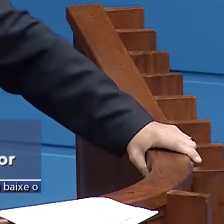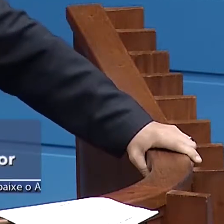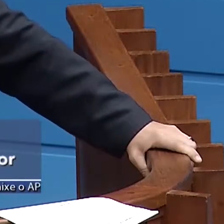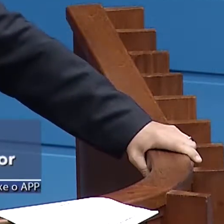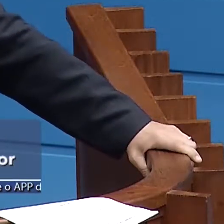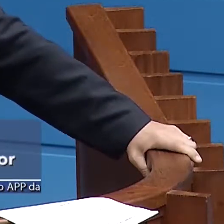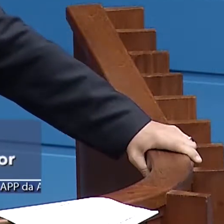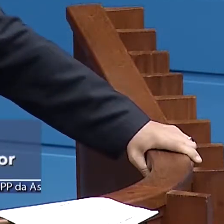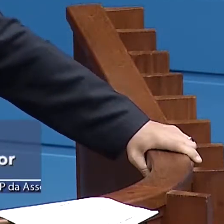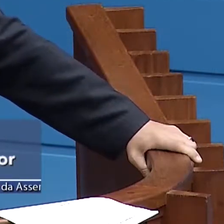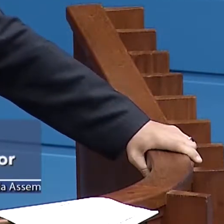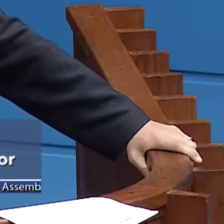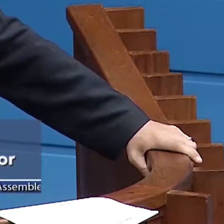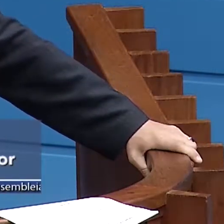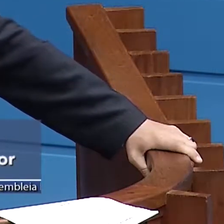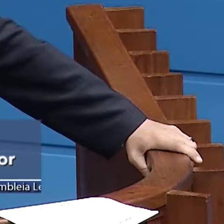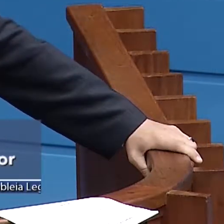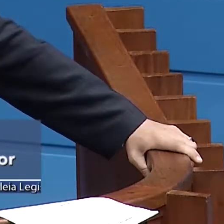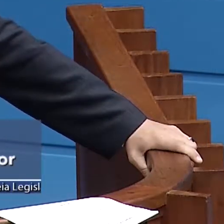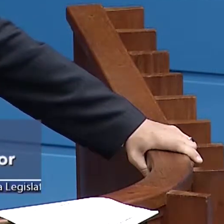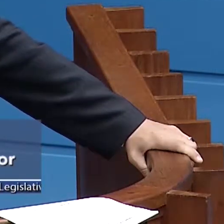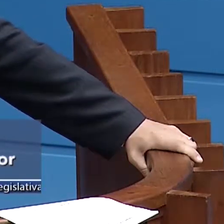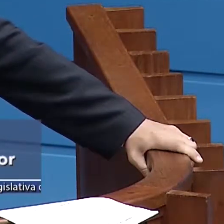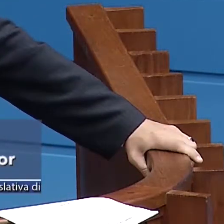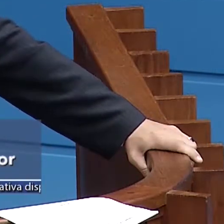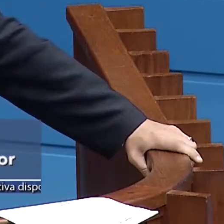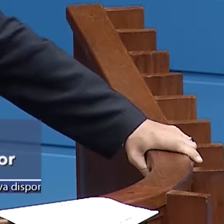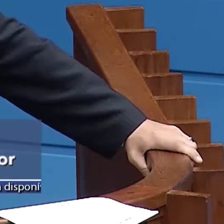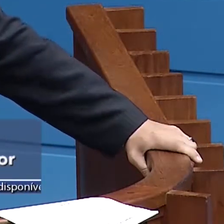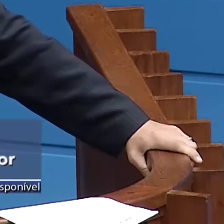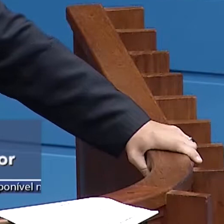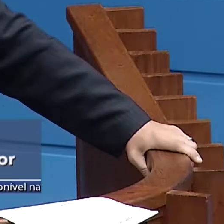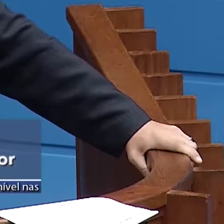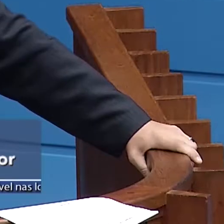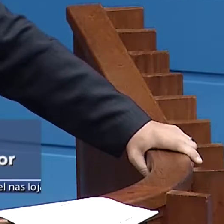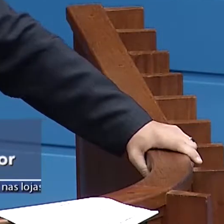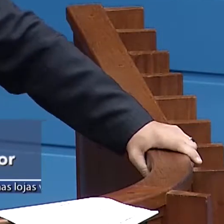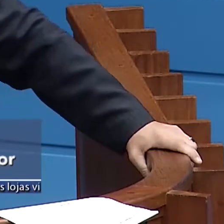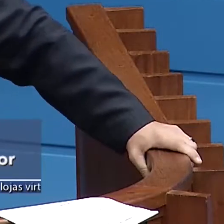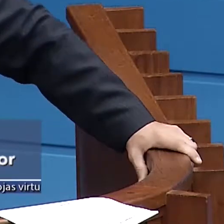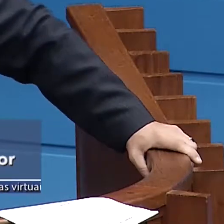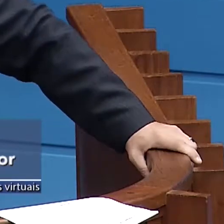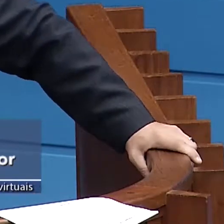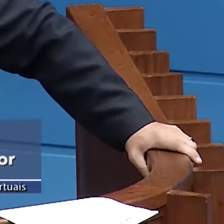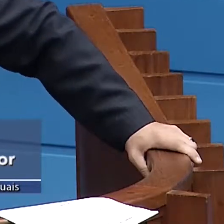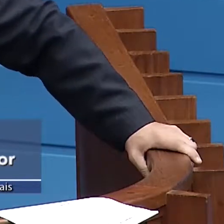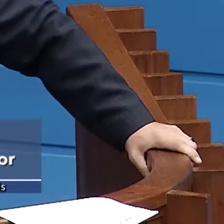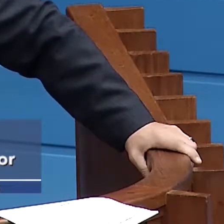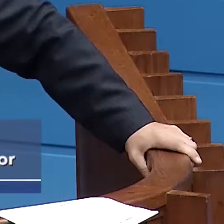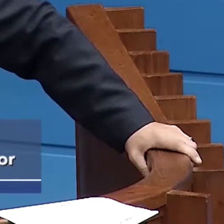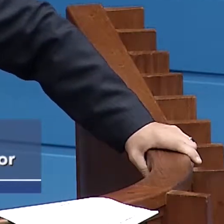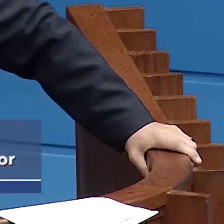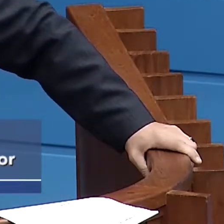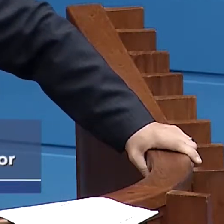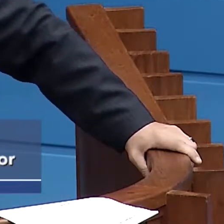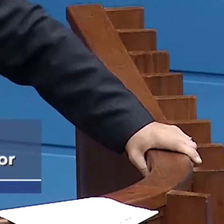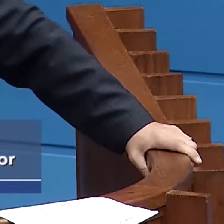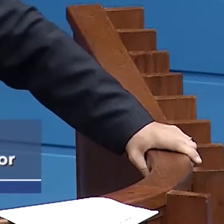60%. 60% dos recursos da pesquisa realizada nas universidades